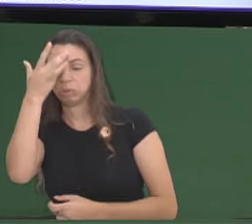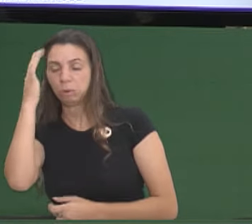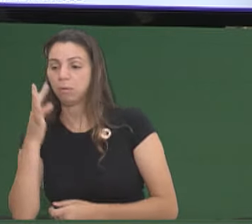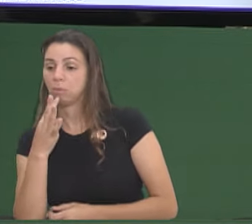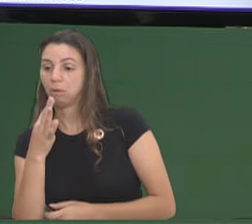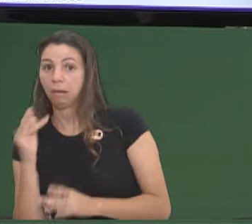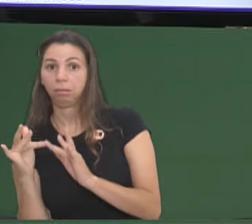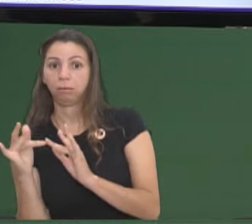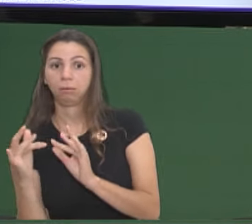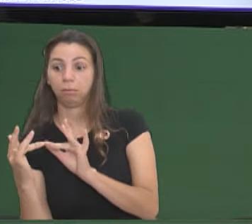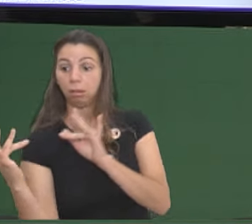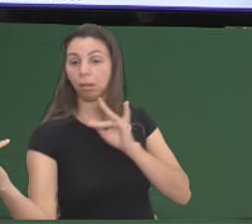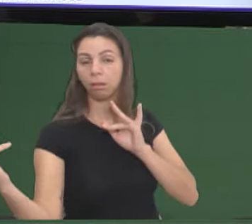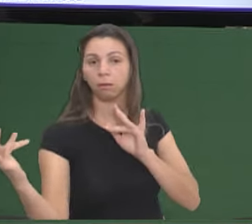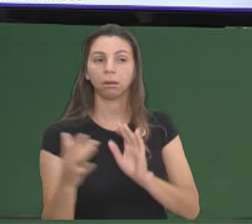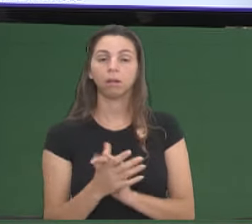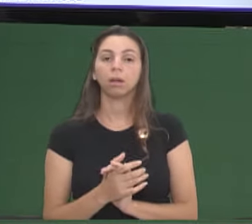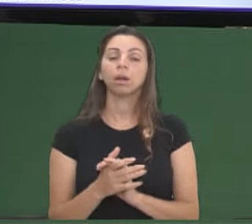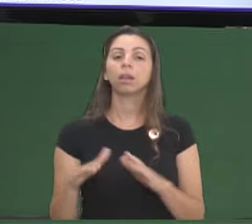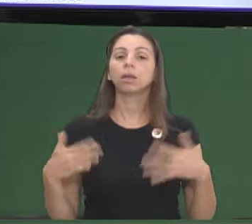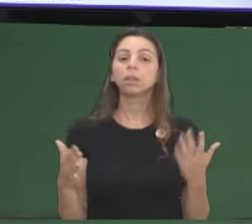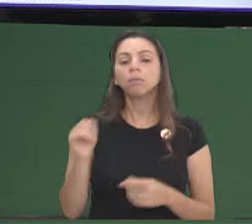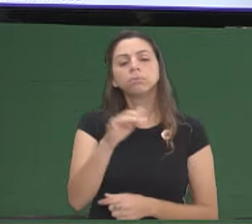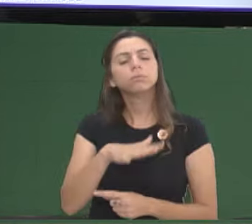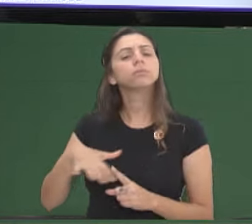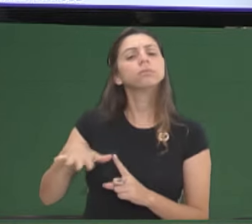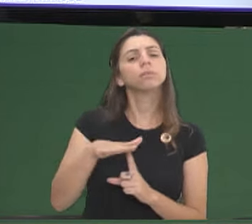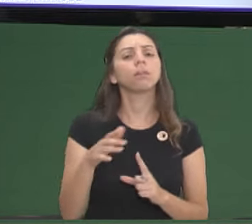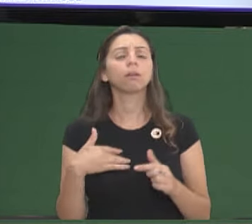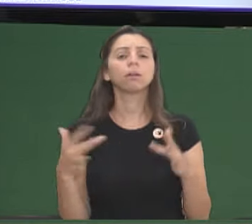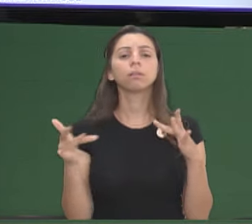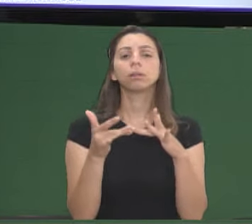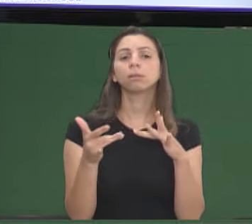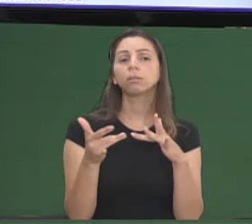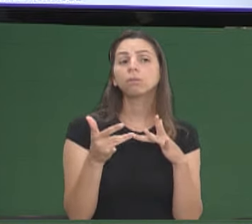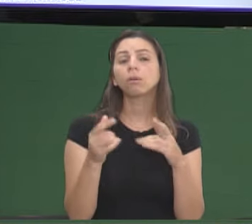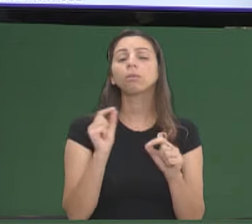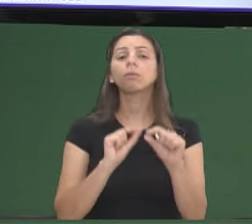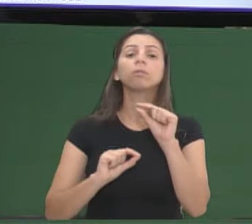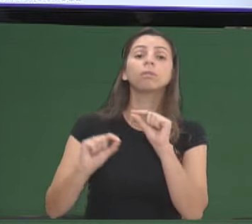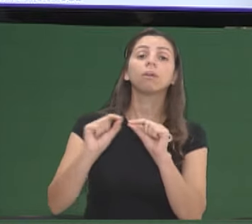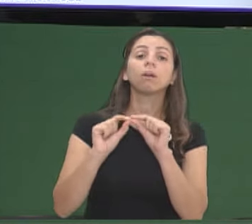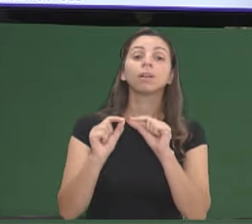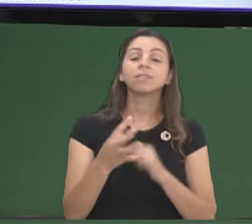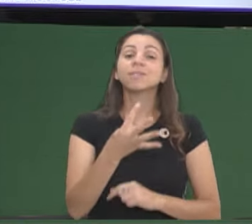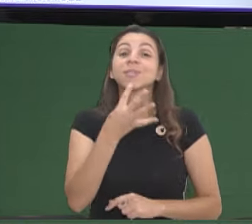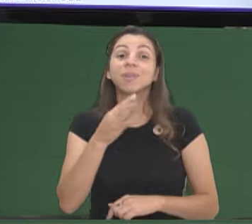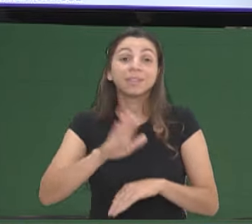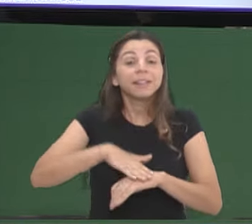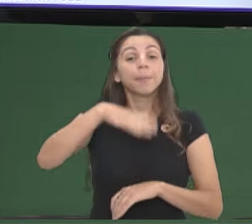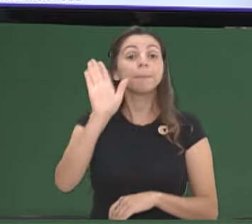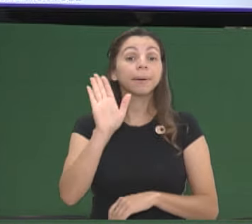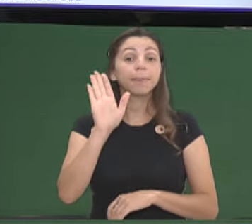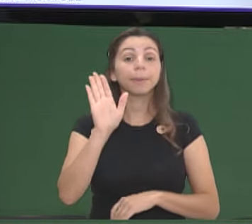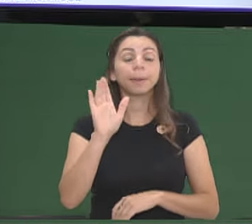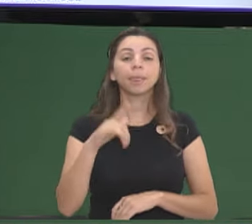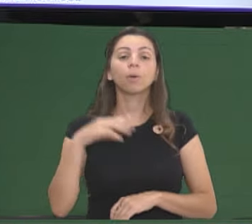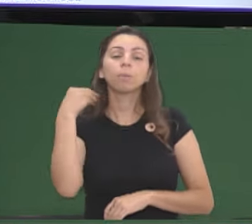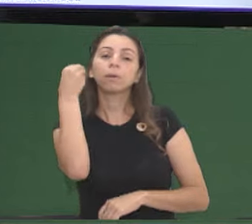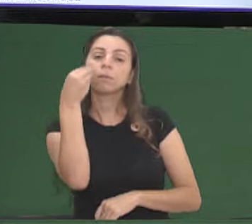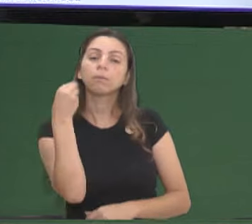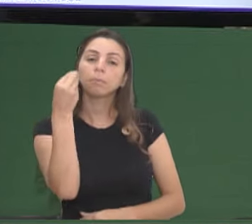a gente precisa tomar cuidado. Mas, em geral, esse toque, ele faz com que a gente se conheça mais. Também tem uma